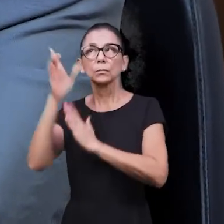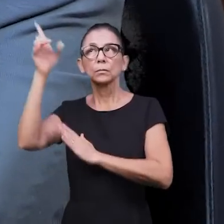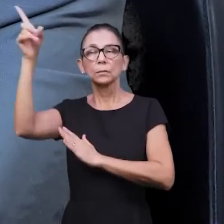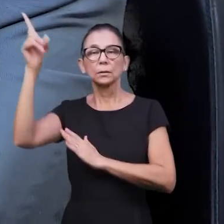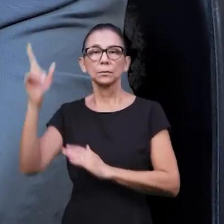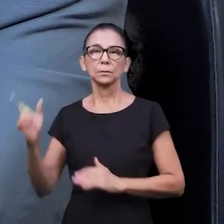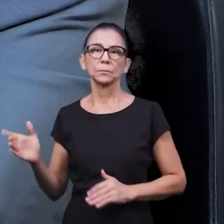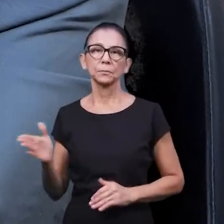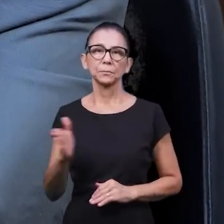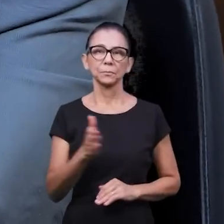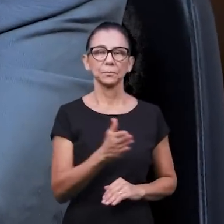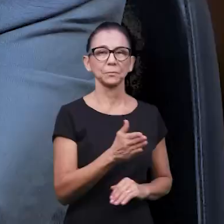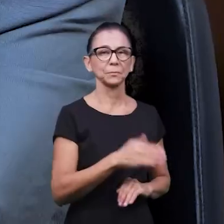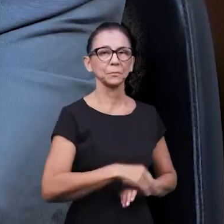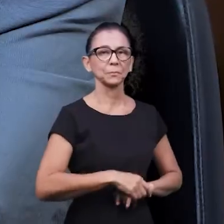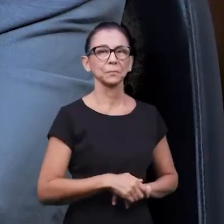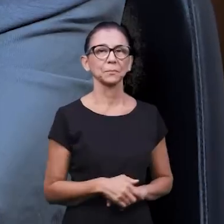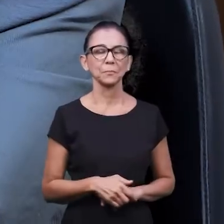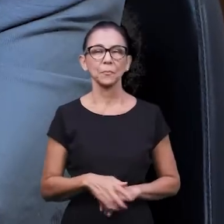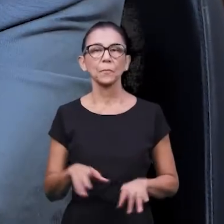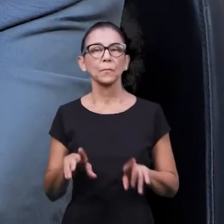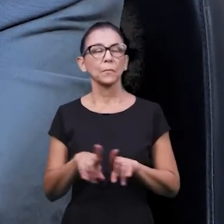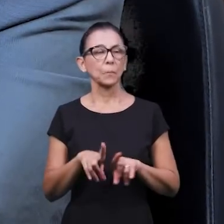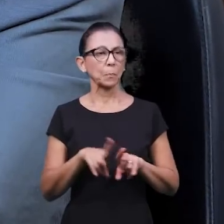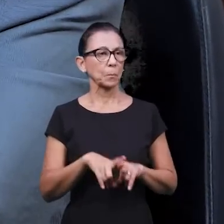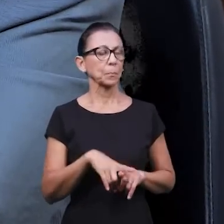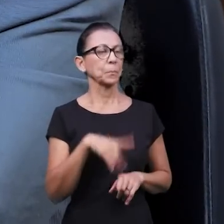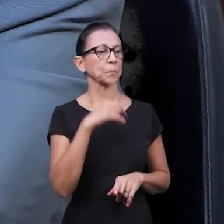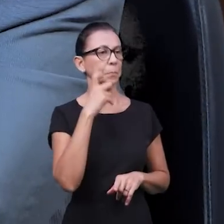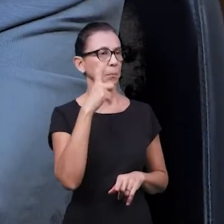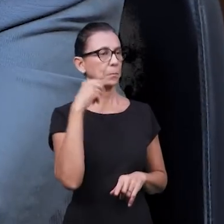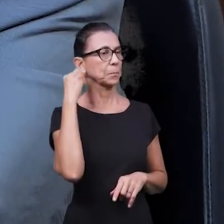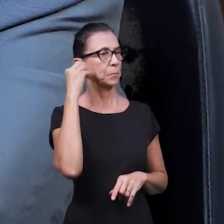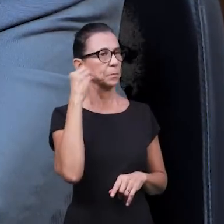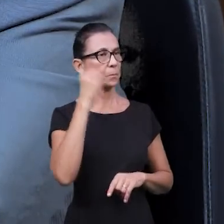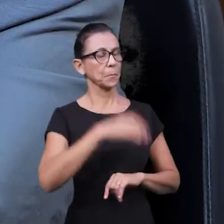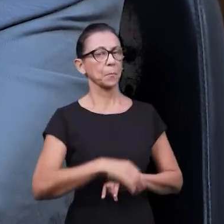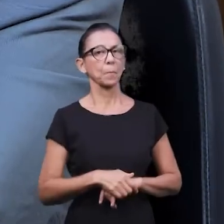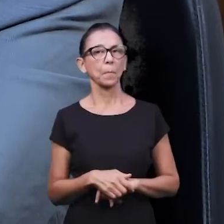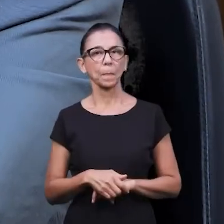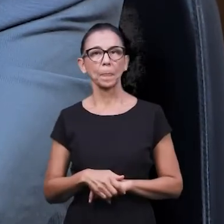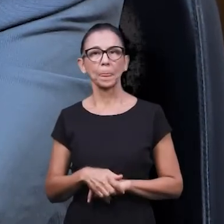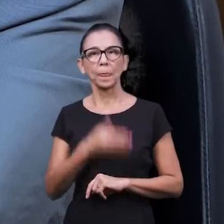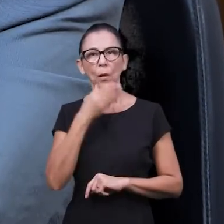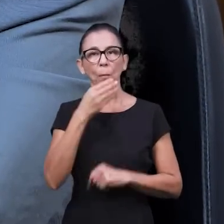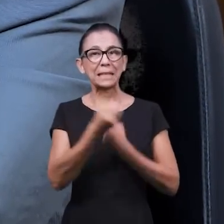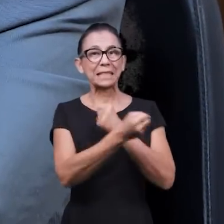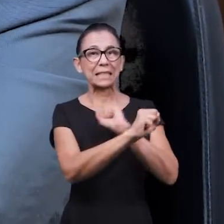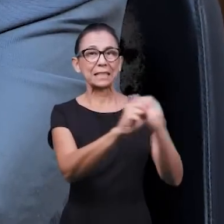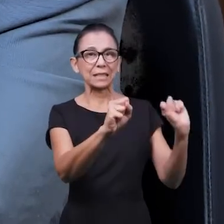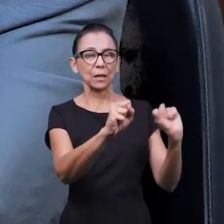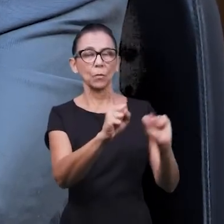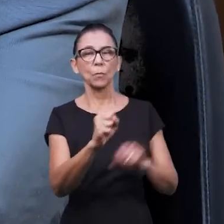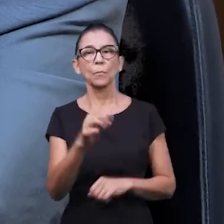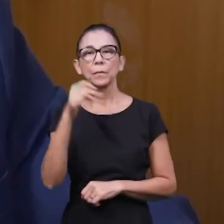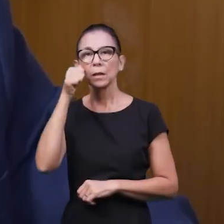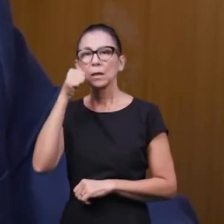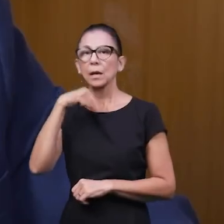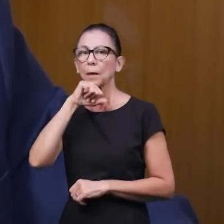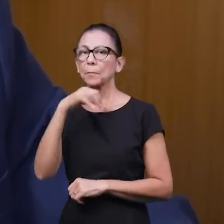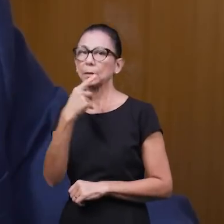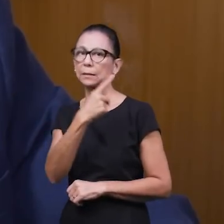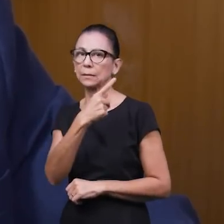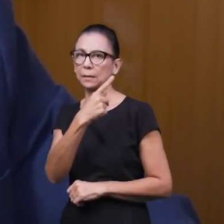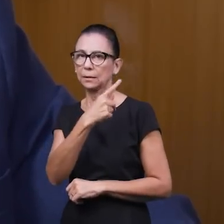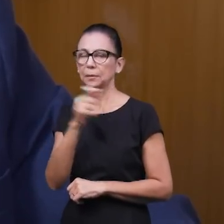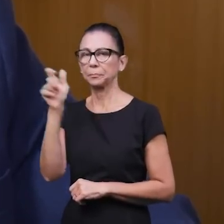Luiz, a outra experiência que a gente conversou e que é muito interessante é a experiência da mãe de Sansão, né? Exatamente, essa experiência